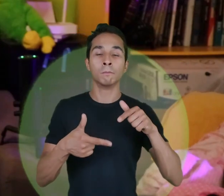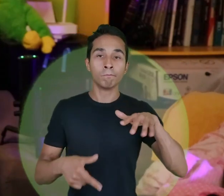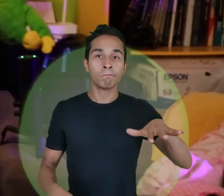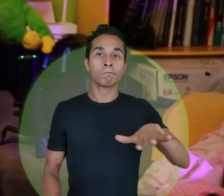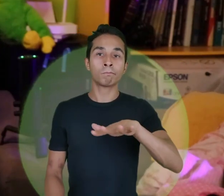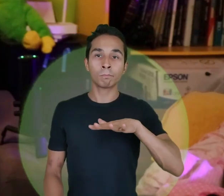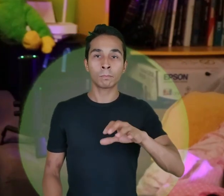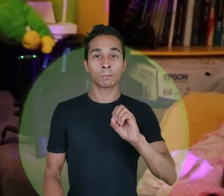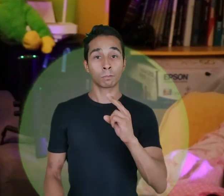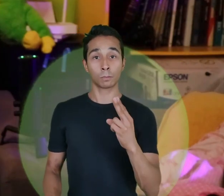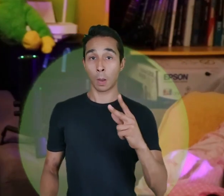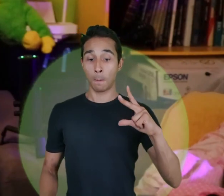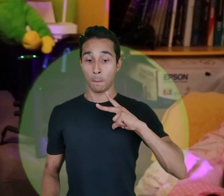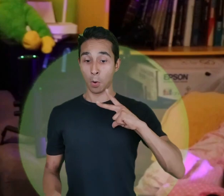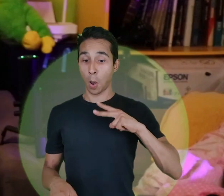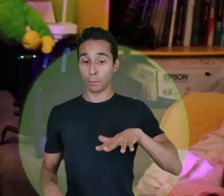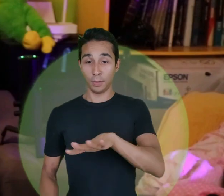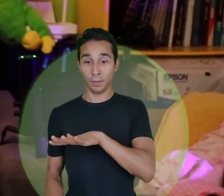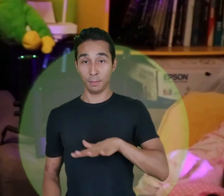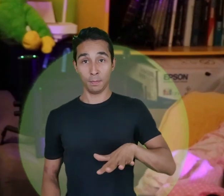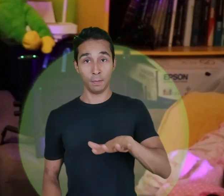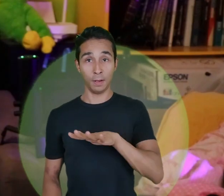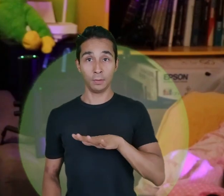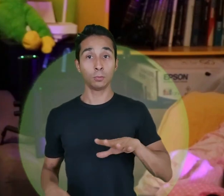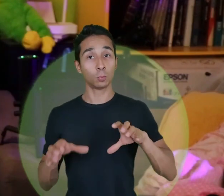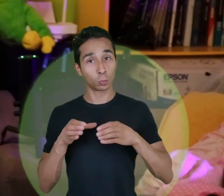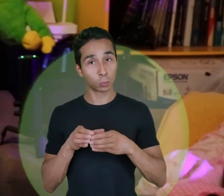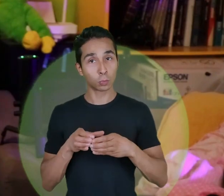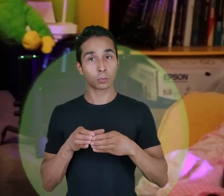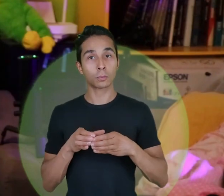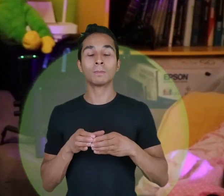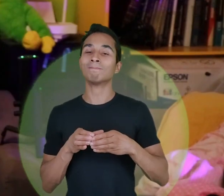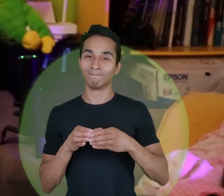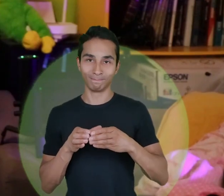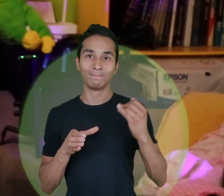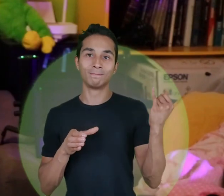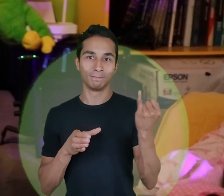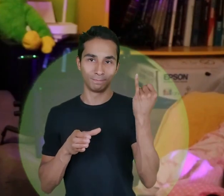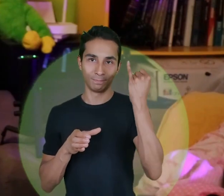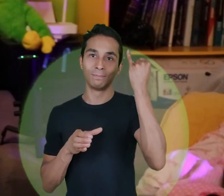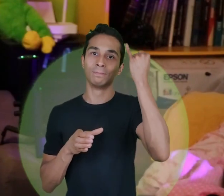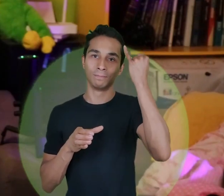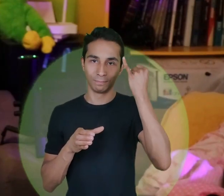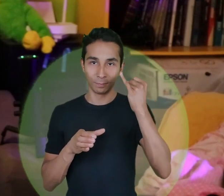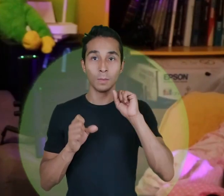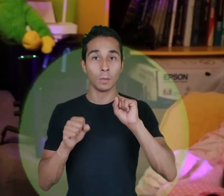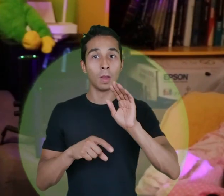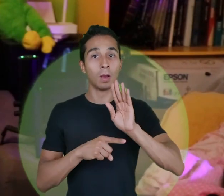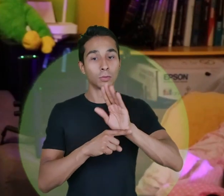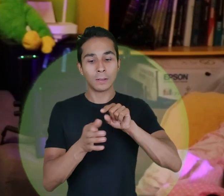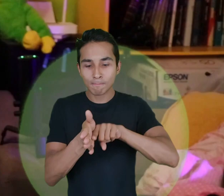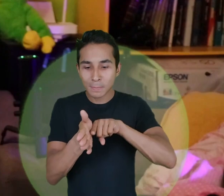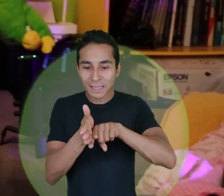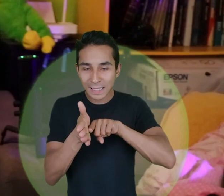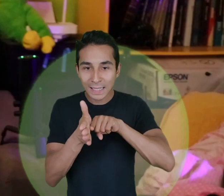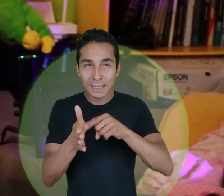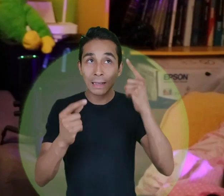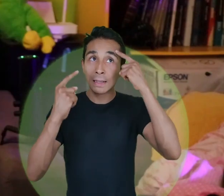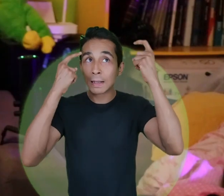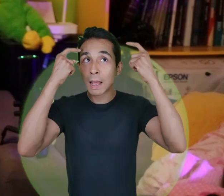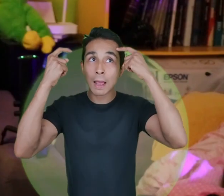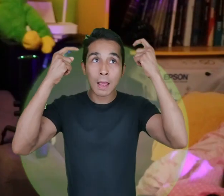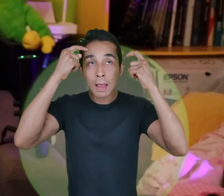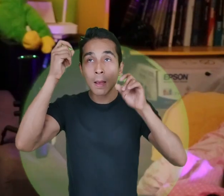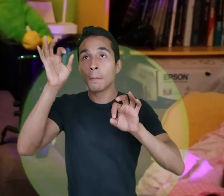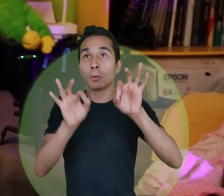ou um espaço seu próprio ali, né, do seu grupo, mas que pode servir como uma base, como um laboratório para novas